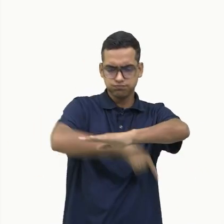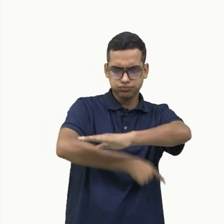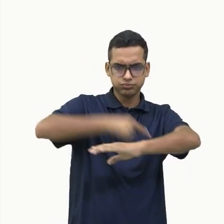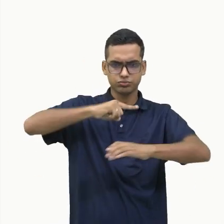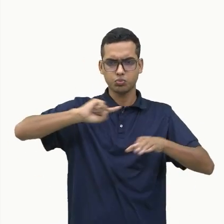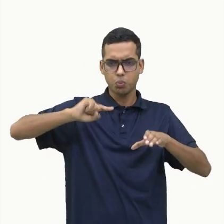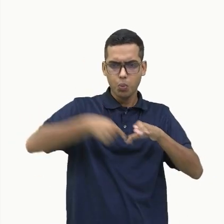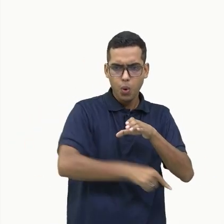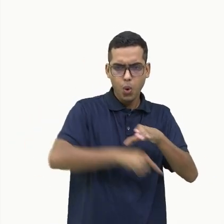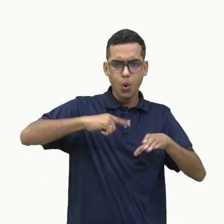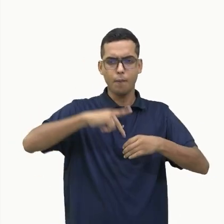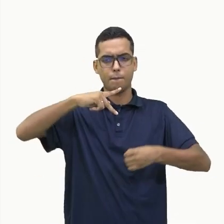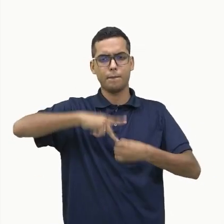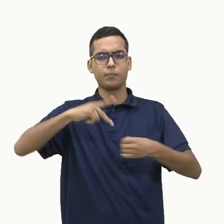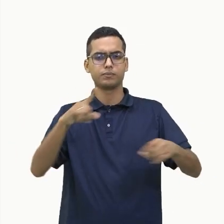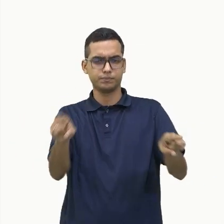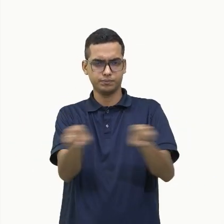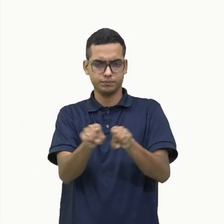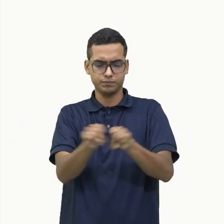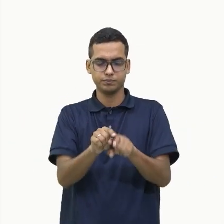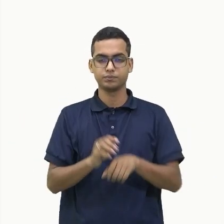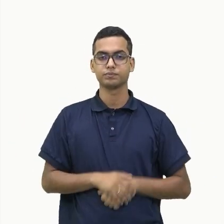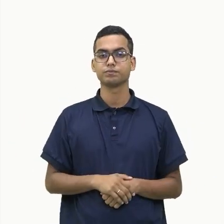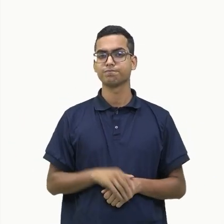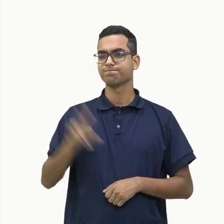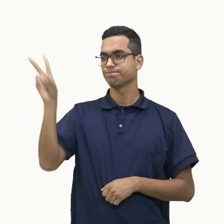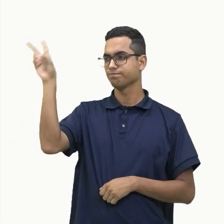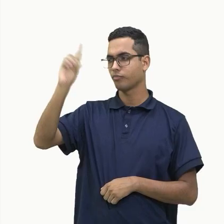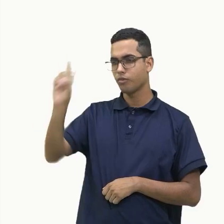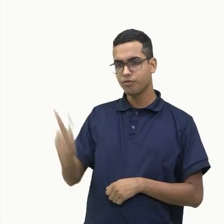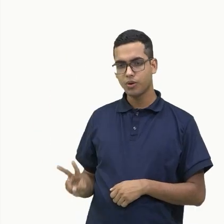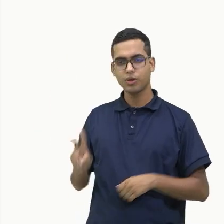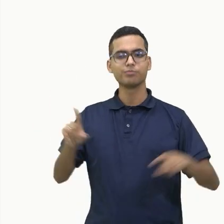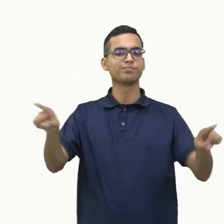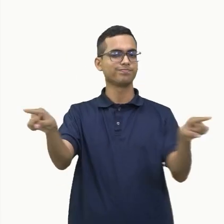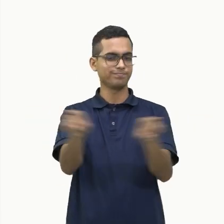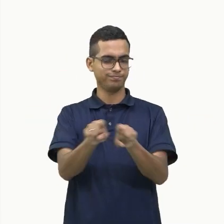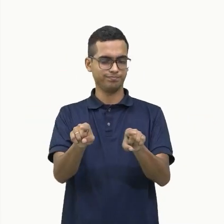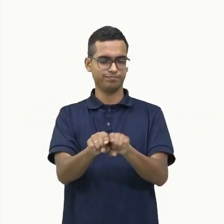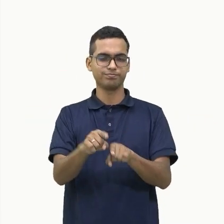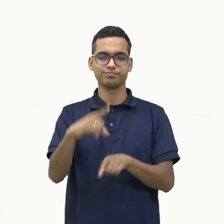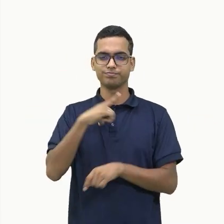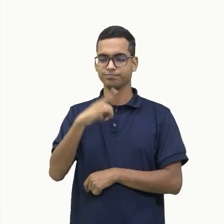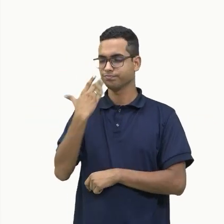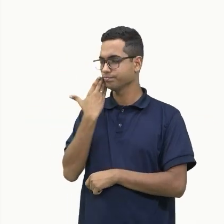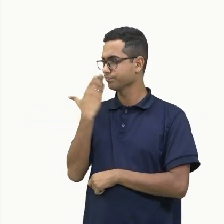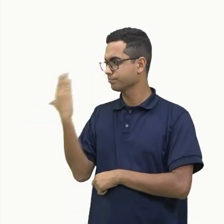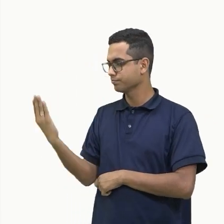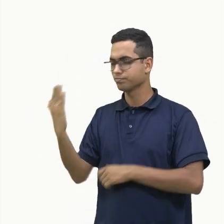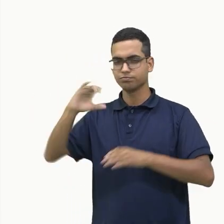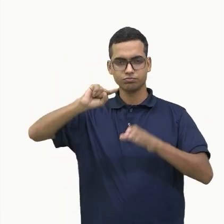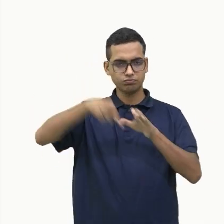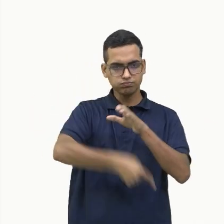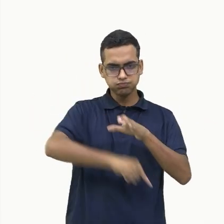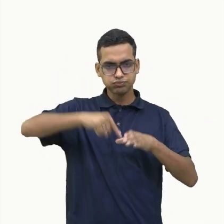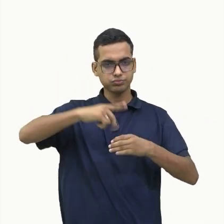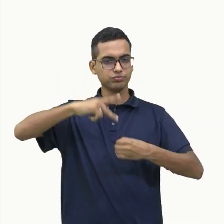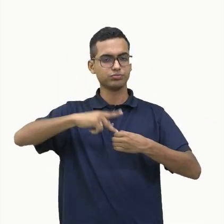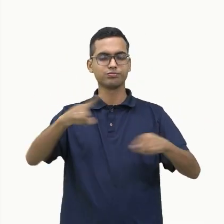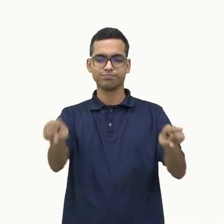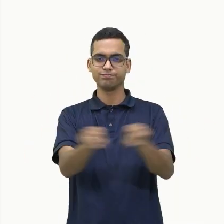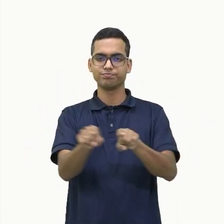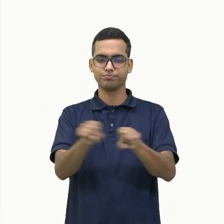Venezuela, olha só, gente, também grandes regiões aqui que acaba tendo essa extração de petróleo, assim